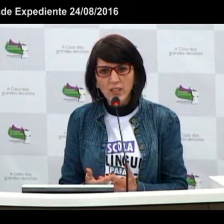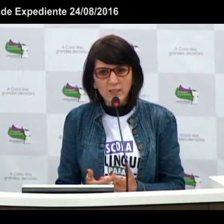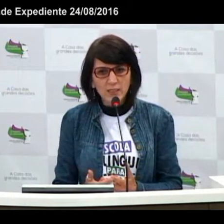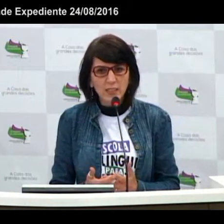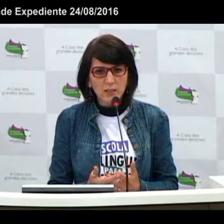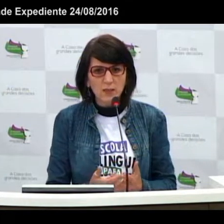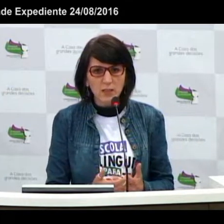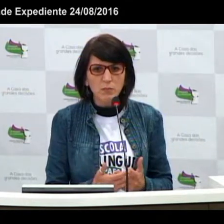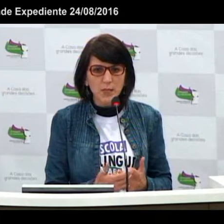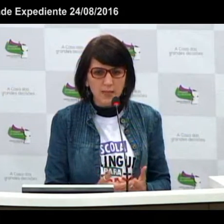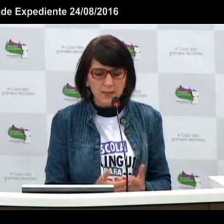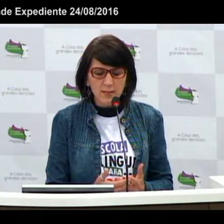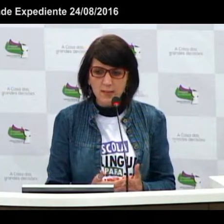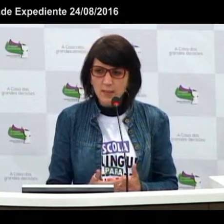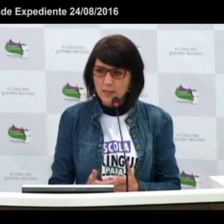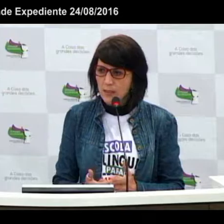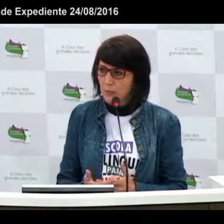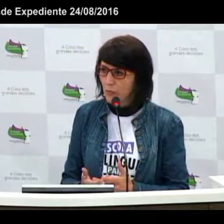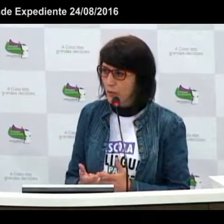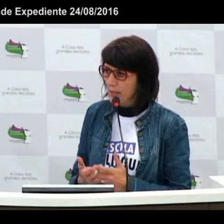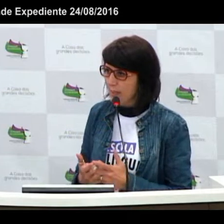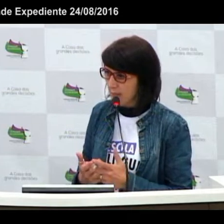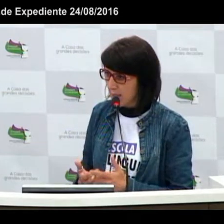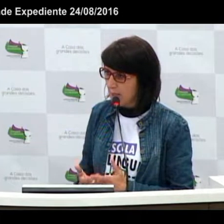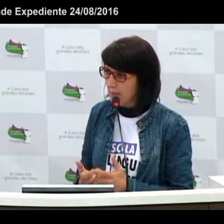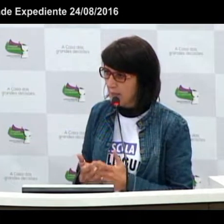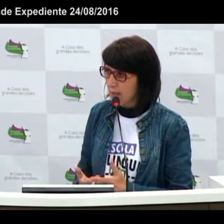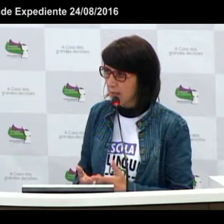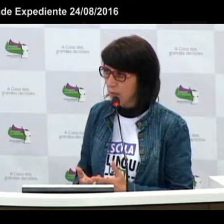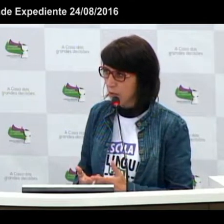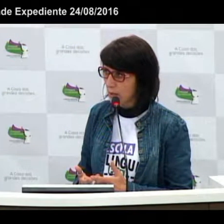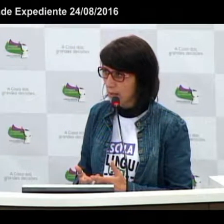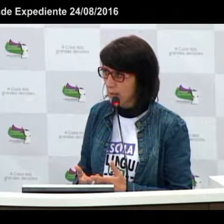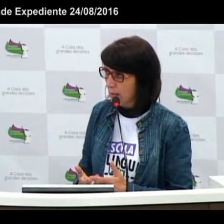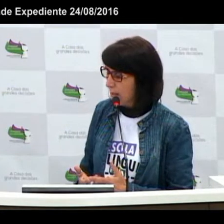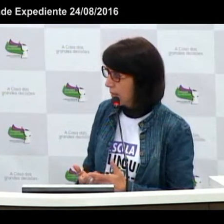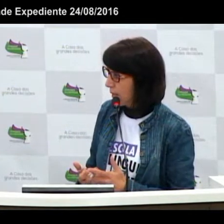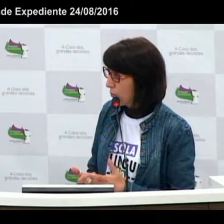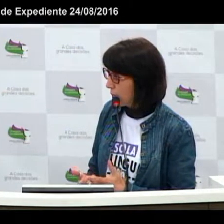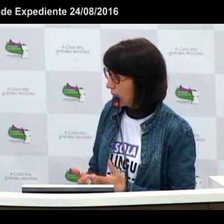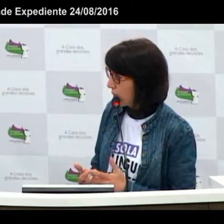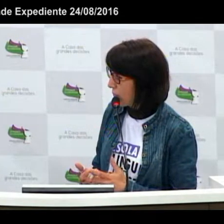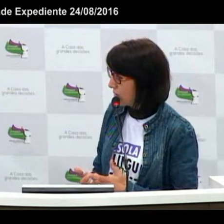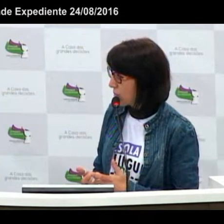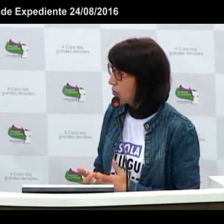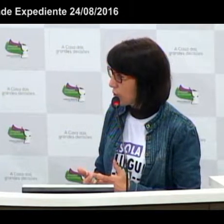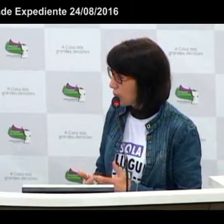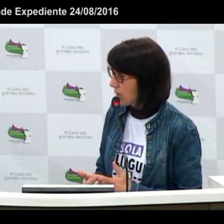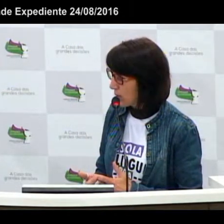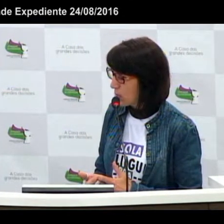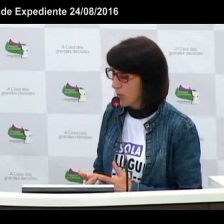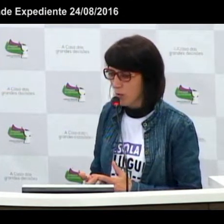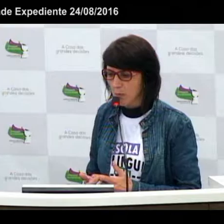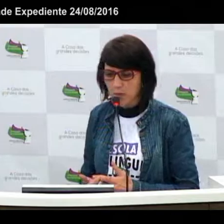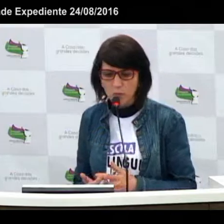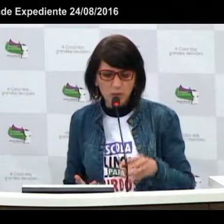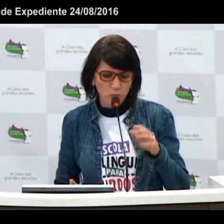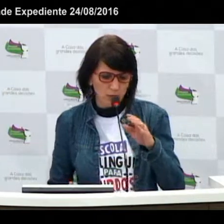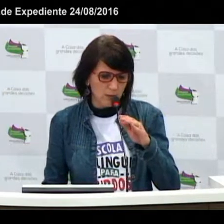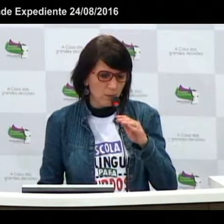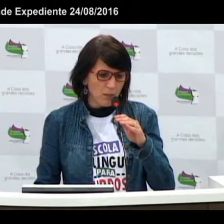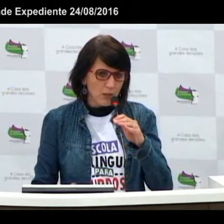me fazem cada vez mais me fortalecer e seguir adiante na luta, na defesa dos seus direitos, vereador